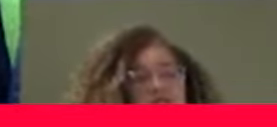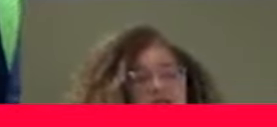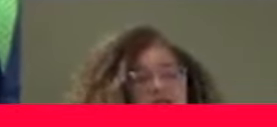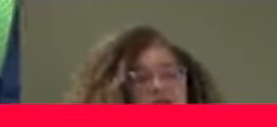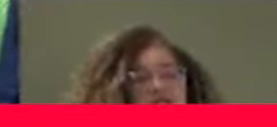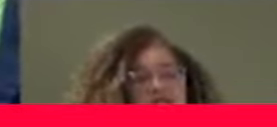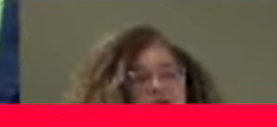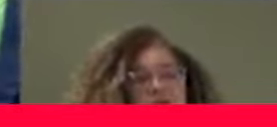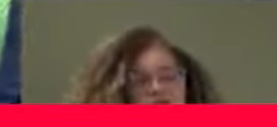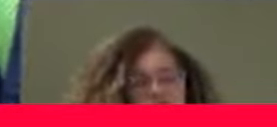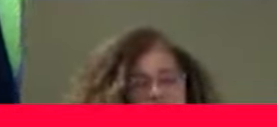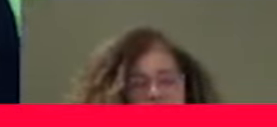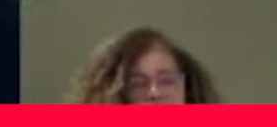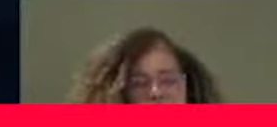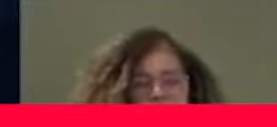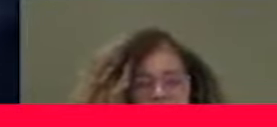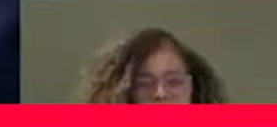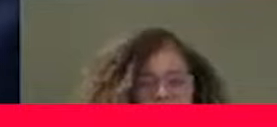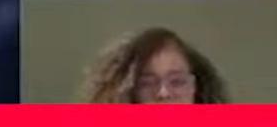cidadão